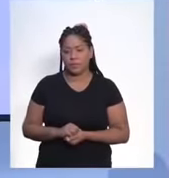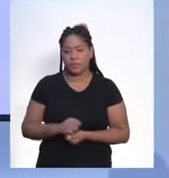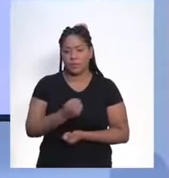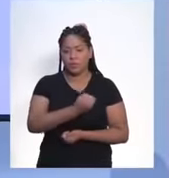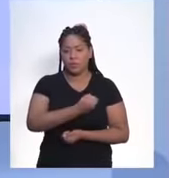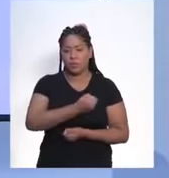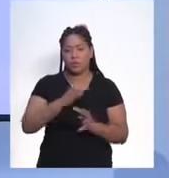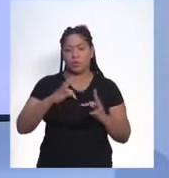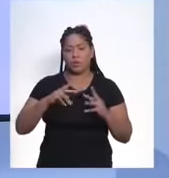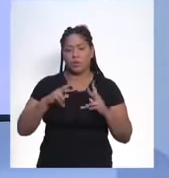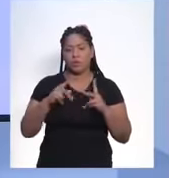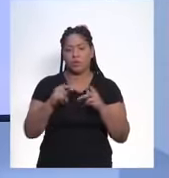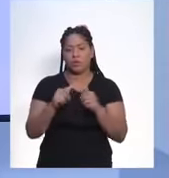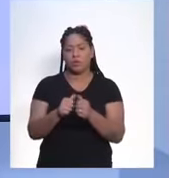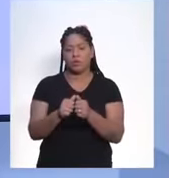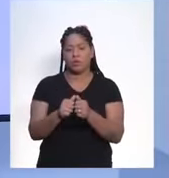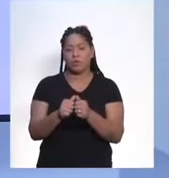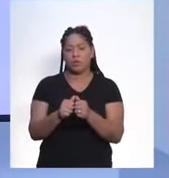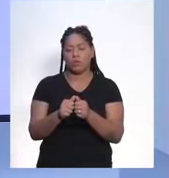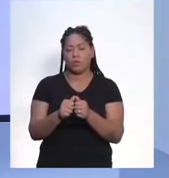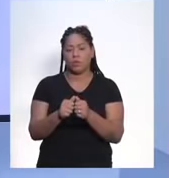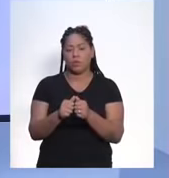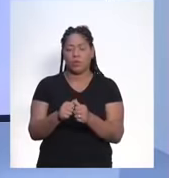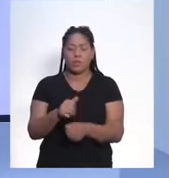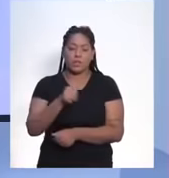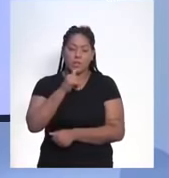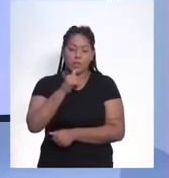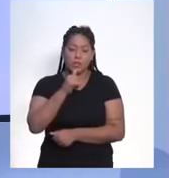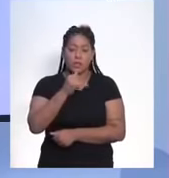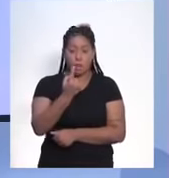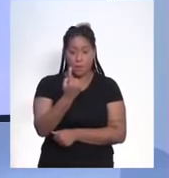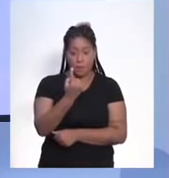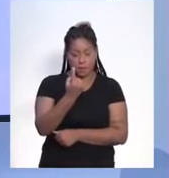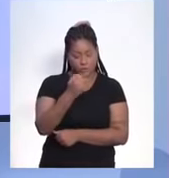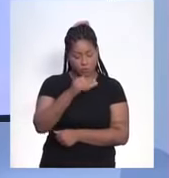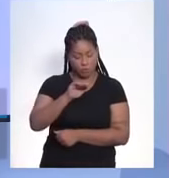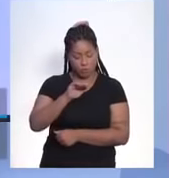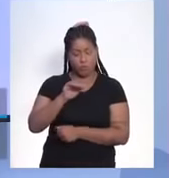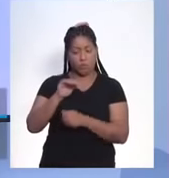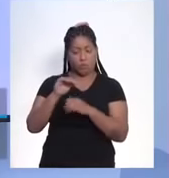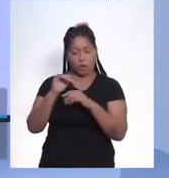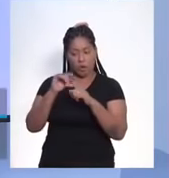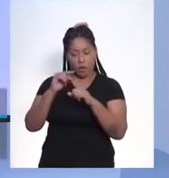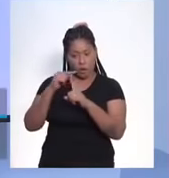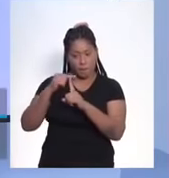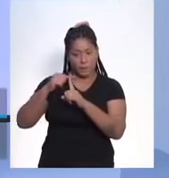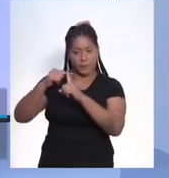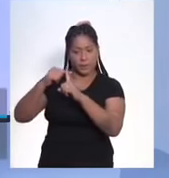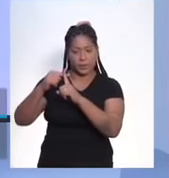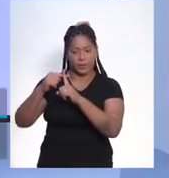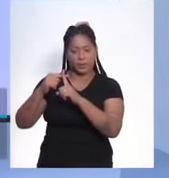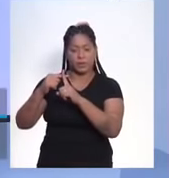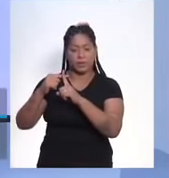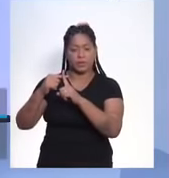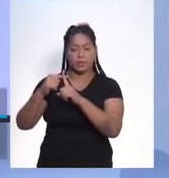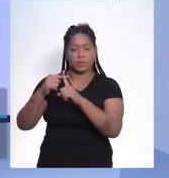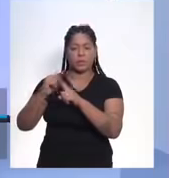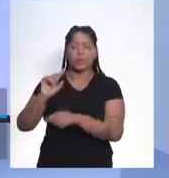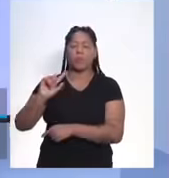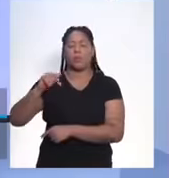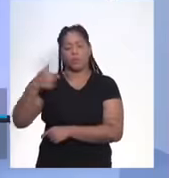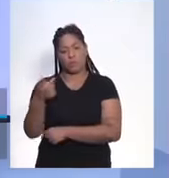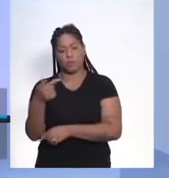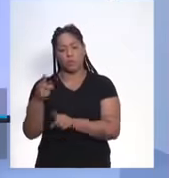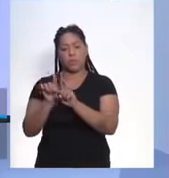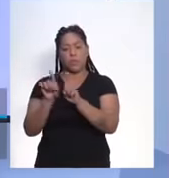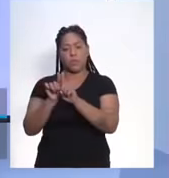eu devo um né Tony eu vou aumentar essa dívida então aí na ideia com nós já comentamos eu vou de ver dois e para o